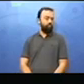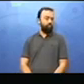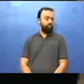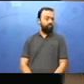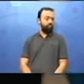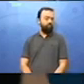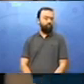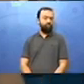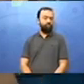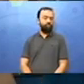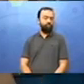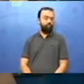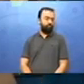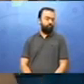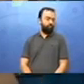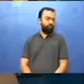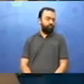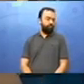das